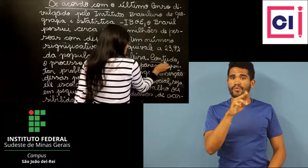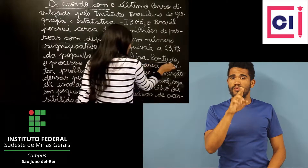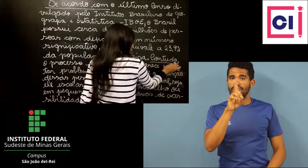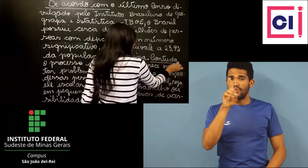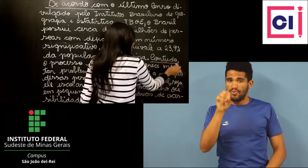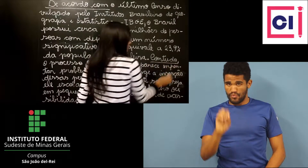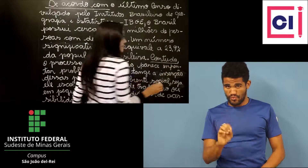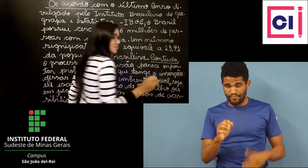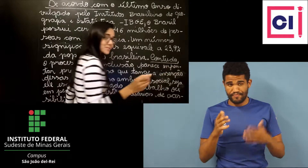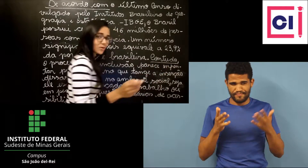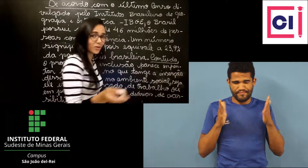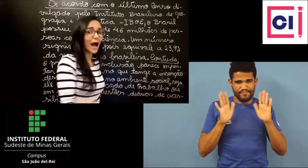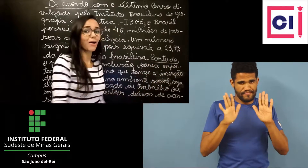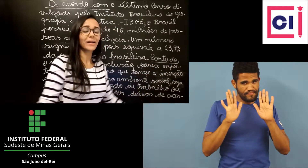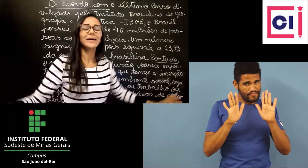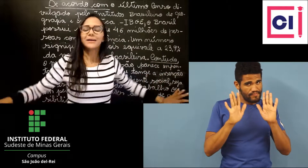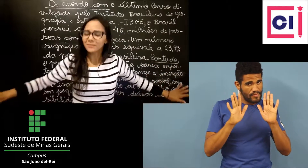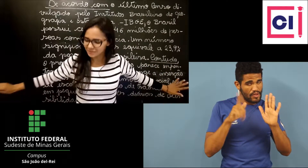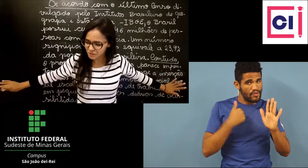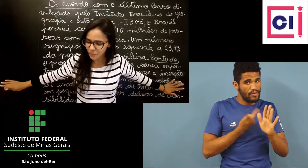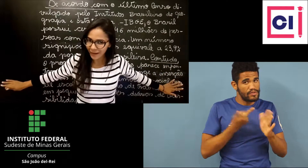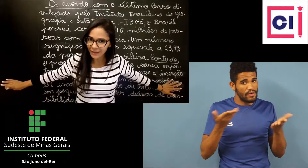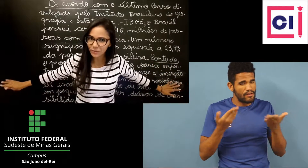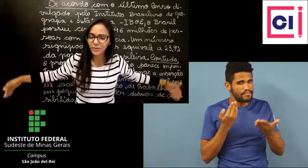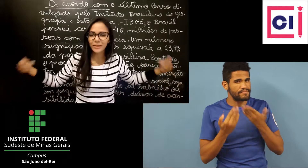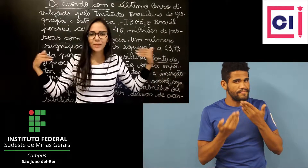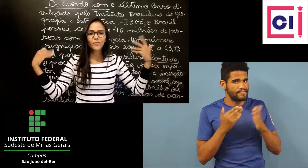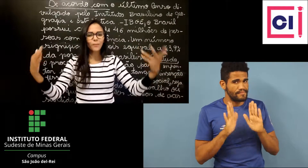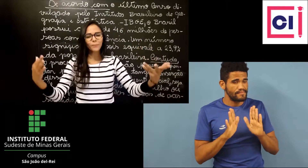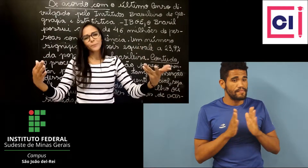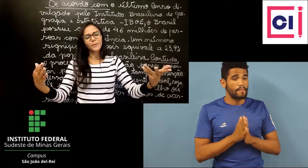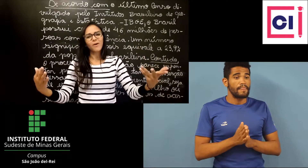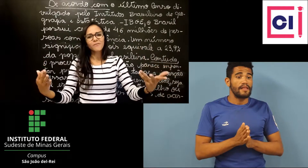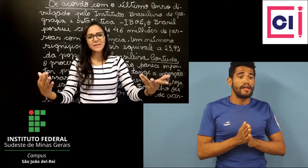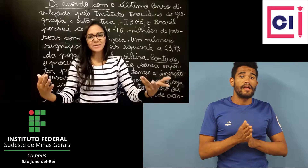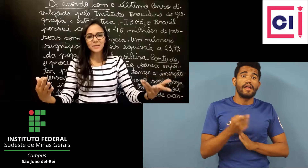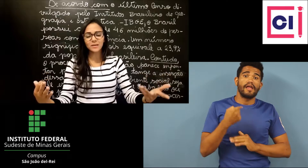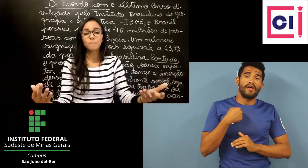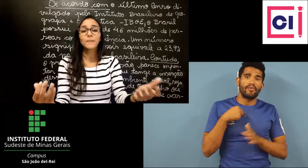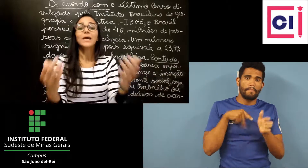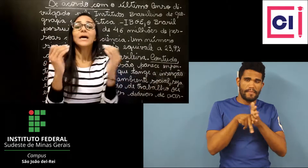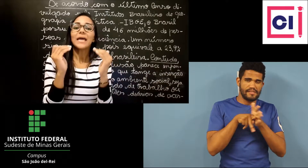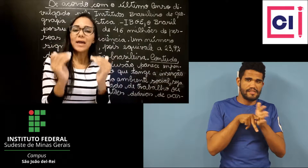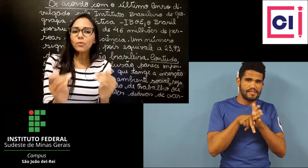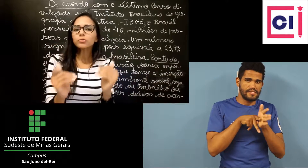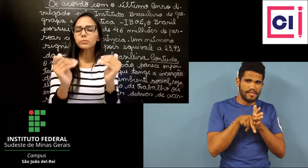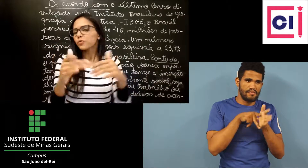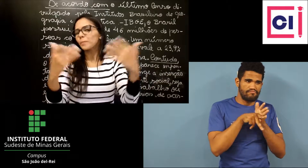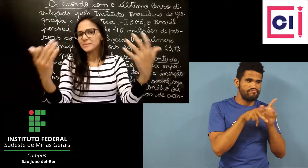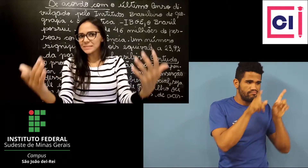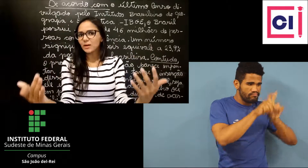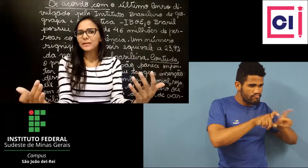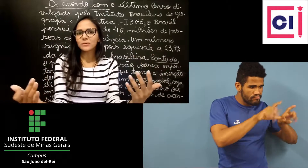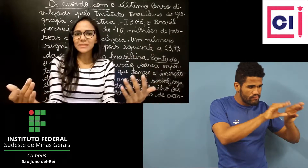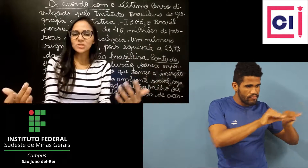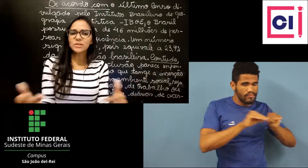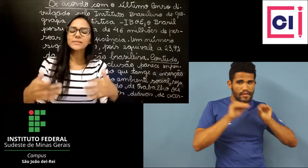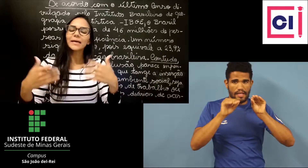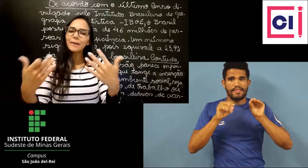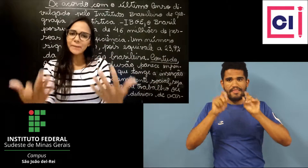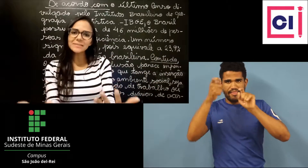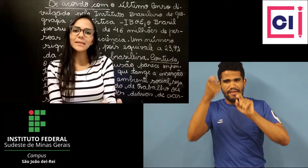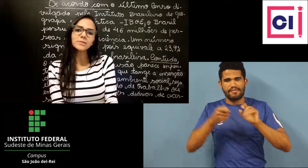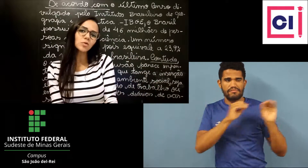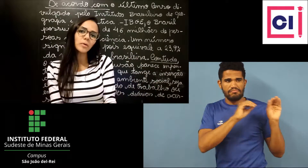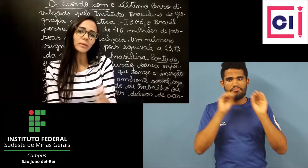olha só, veja só. Agora, deixa eu parar a leitura aqui e vamos para a conversa aqui. Eu fui pesquisar o dado de